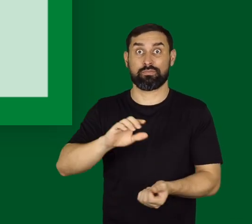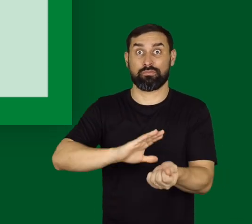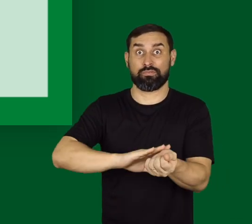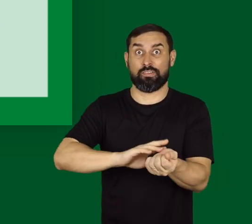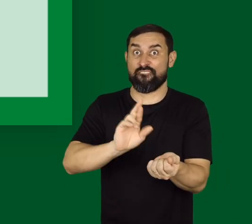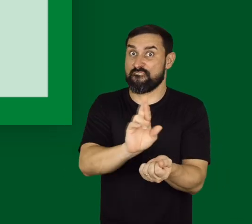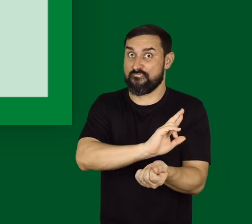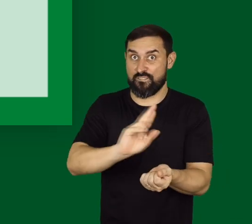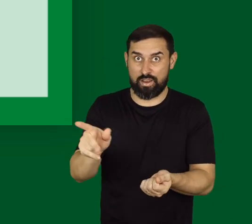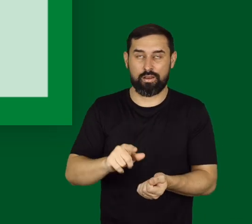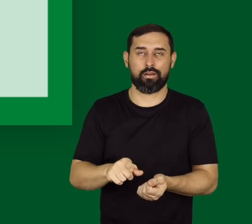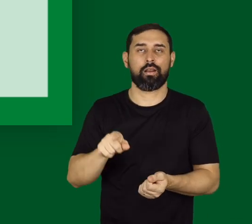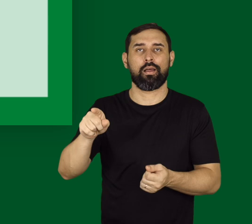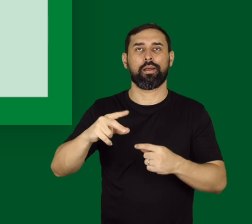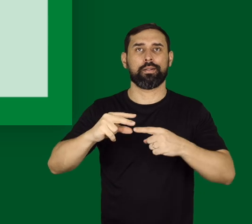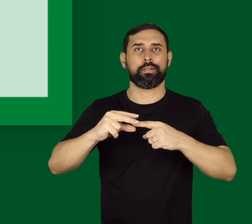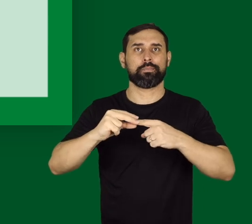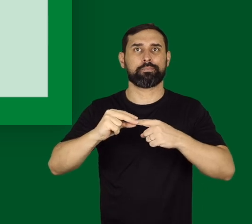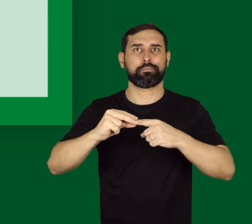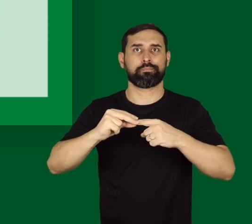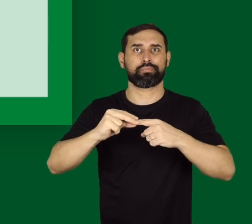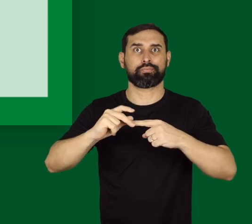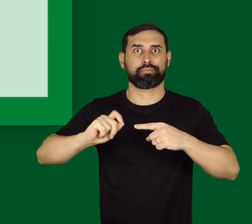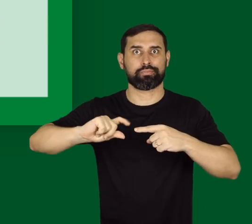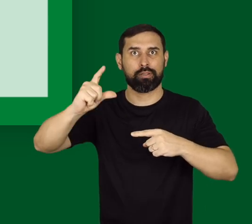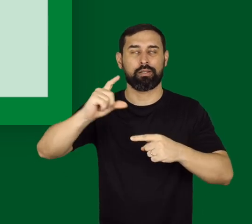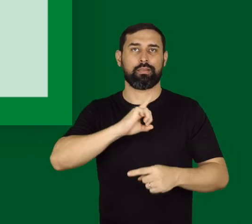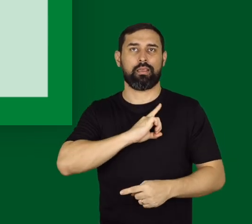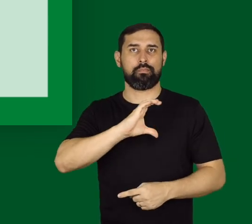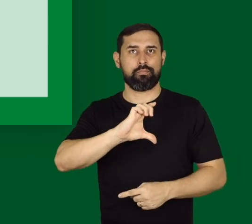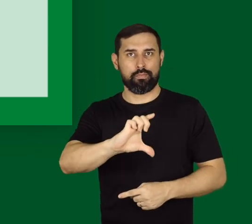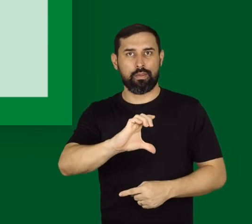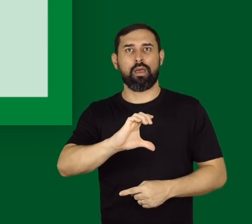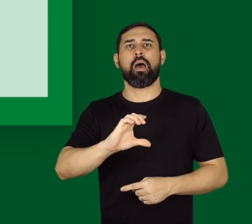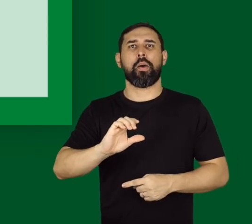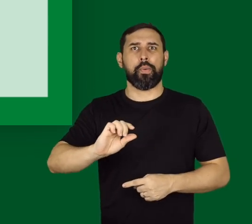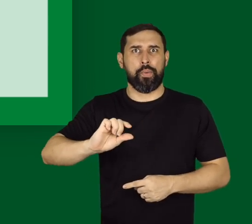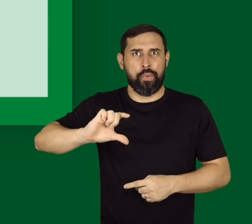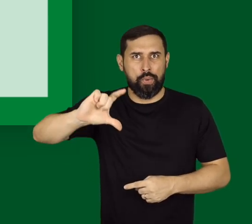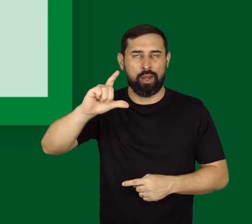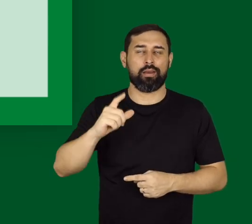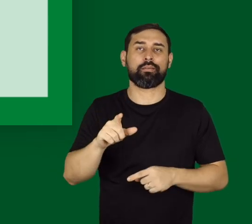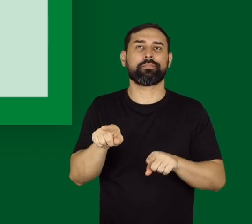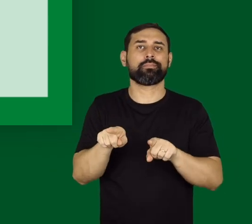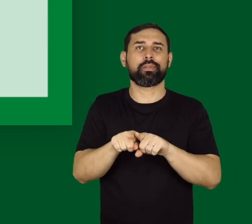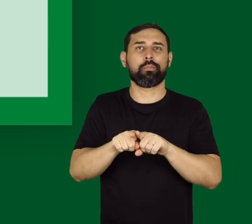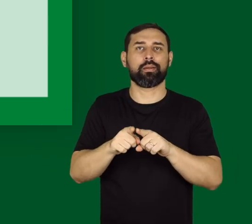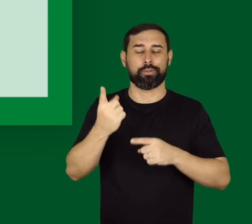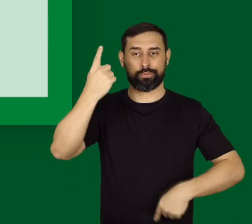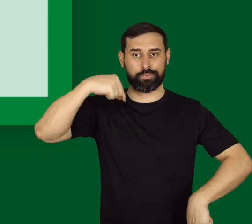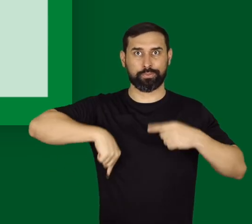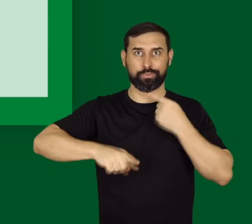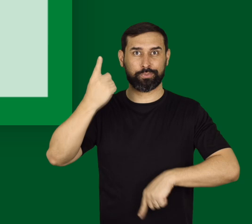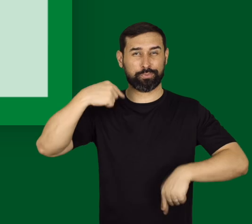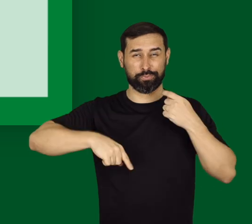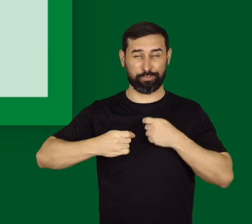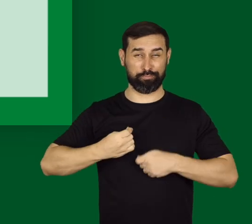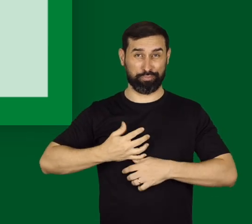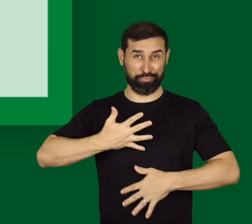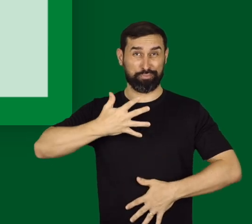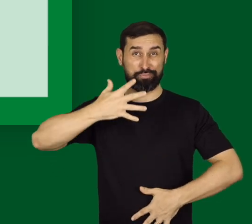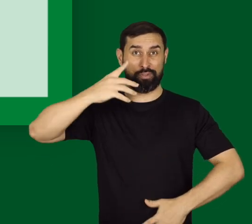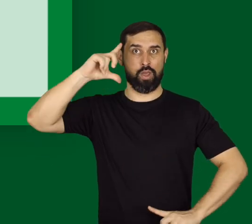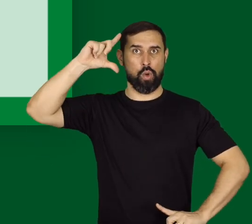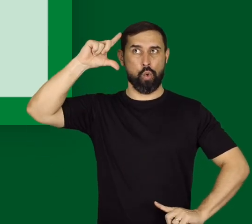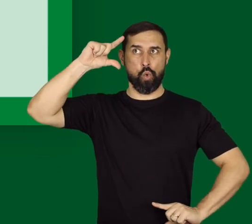parâmetros fisiológicos que a gente vê no choque quente? Aumento da PA diferencial, aumento do débito cardíaco e saturação